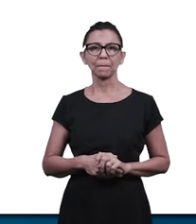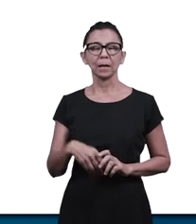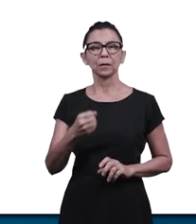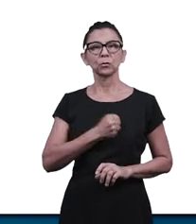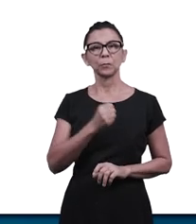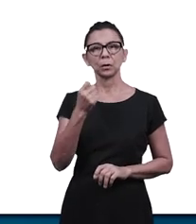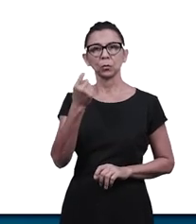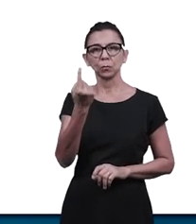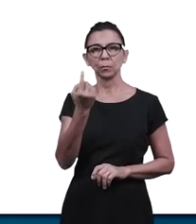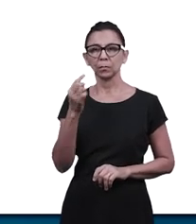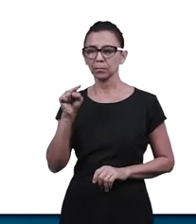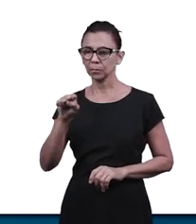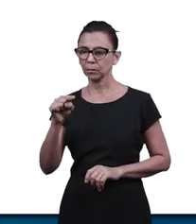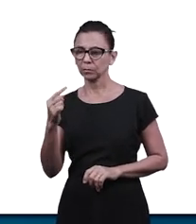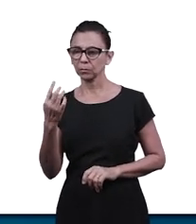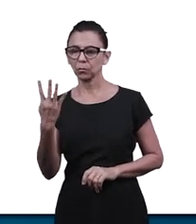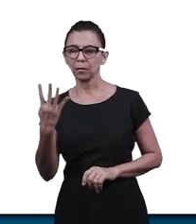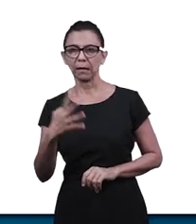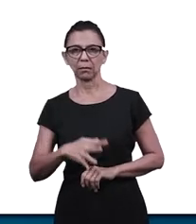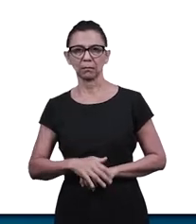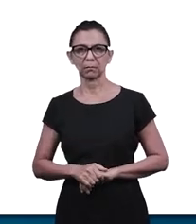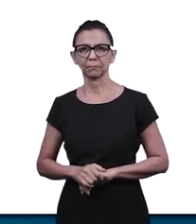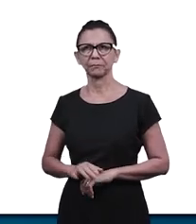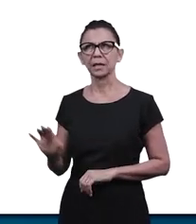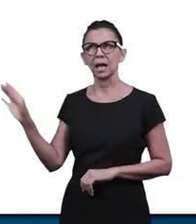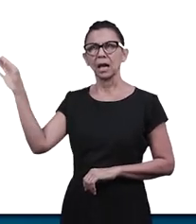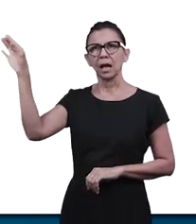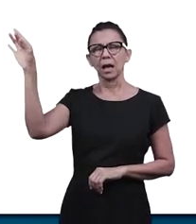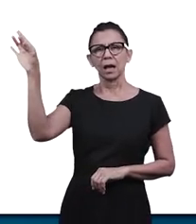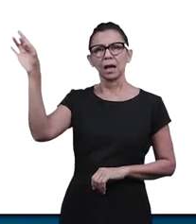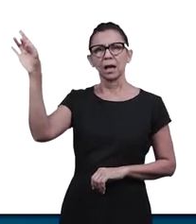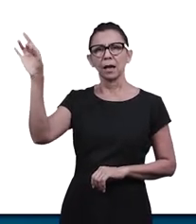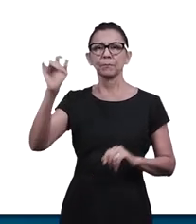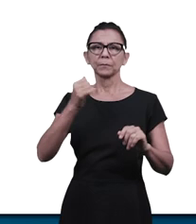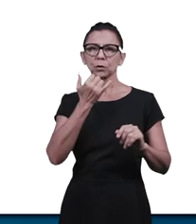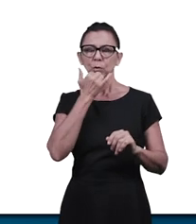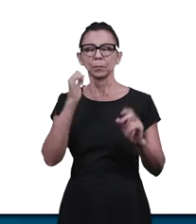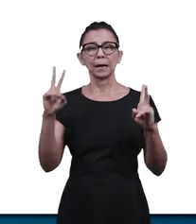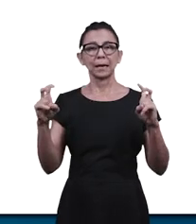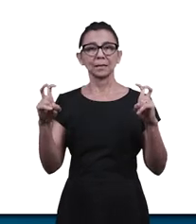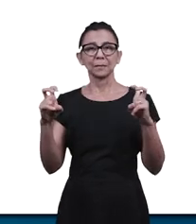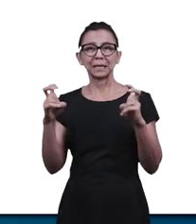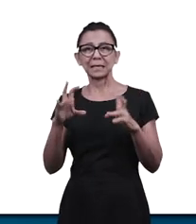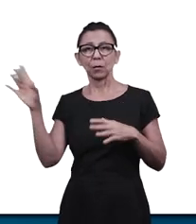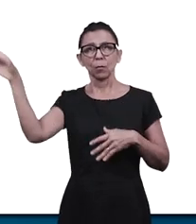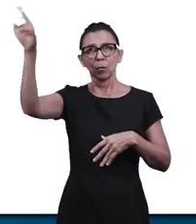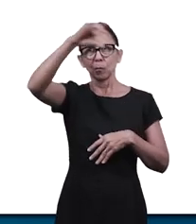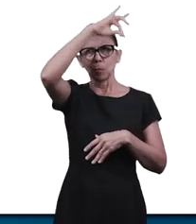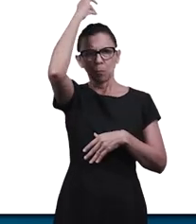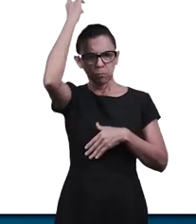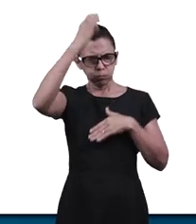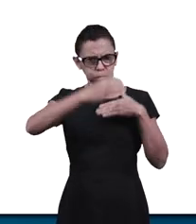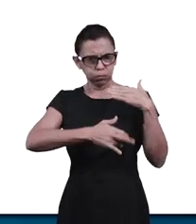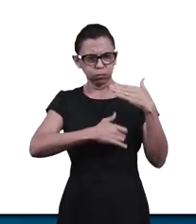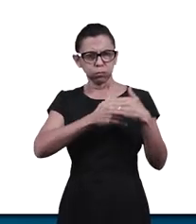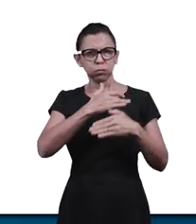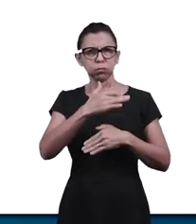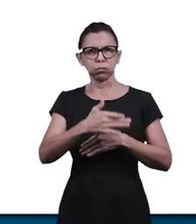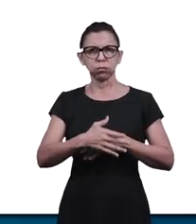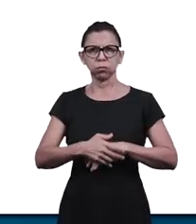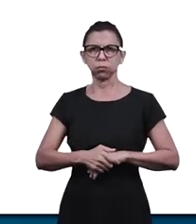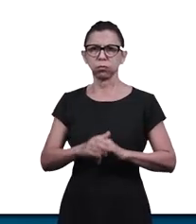1.4 diz assim: a expressão cheio do Espírito Santo foi usada e está registrada na